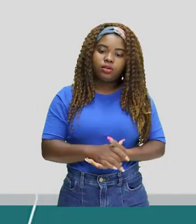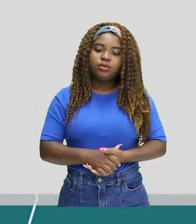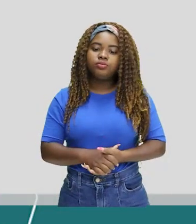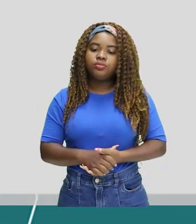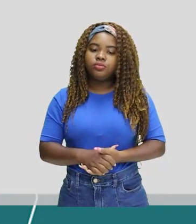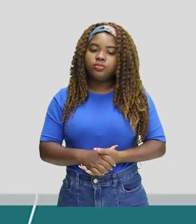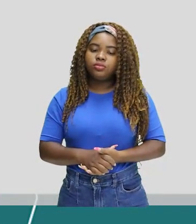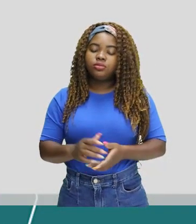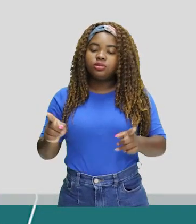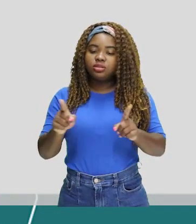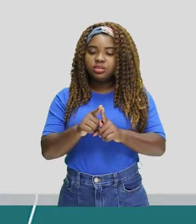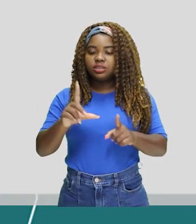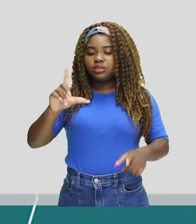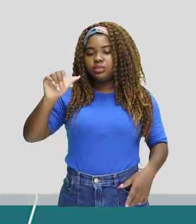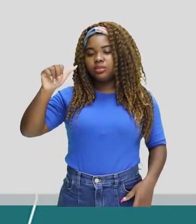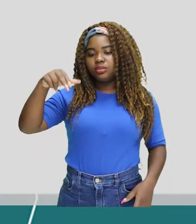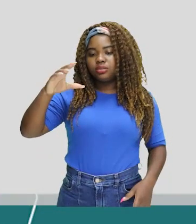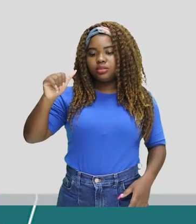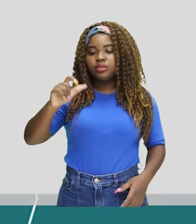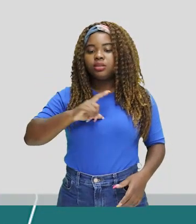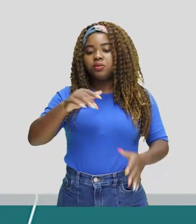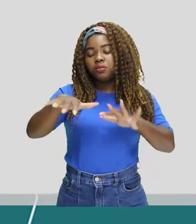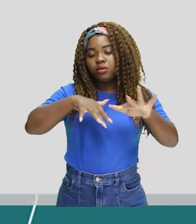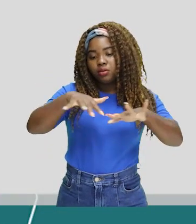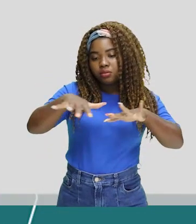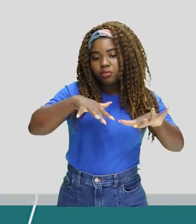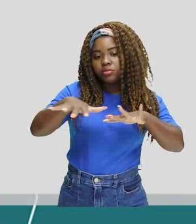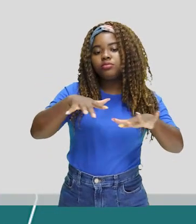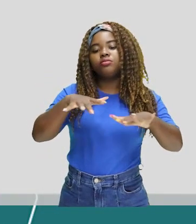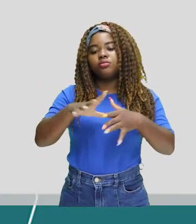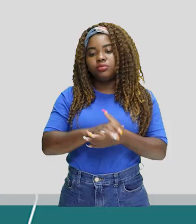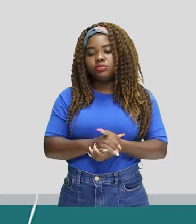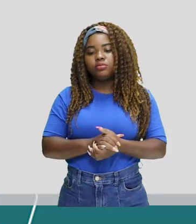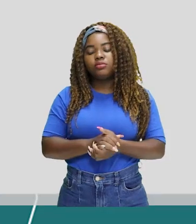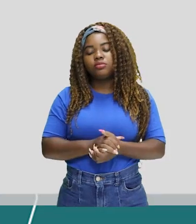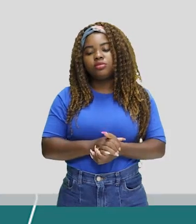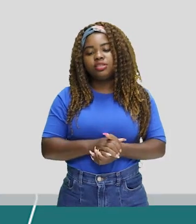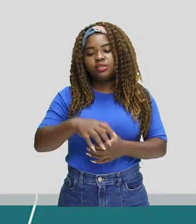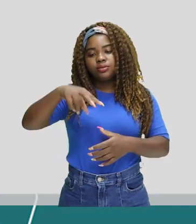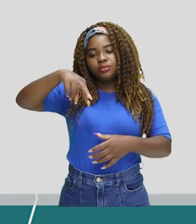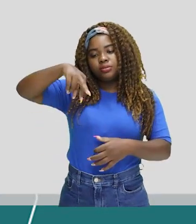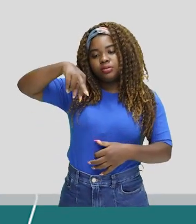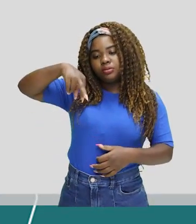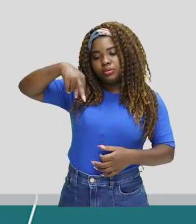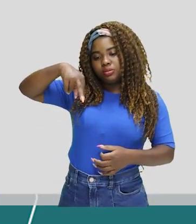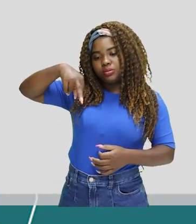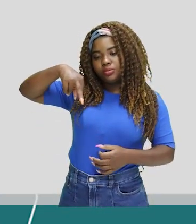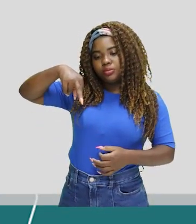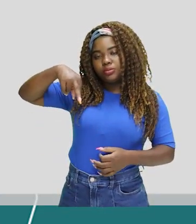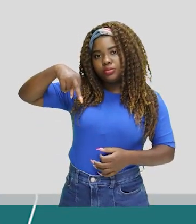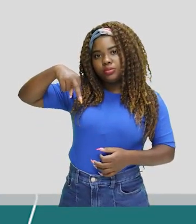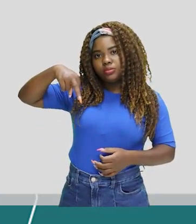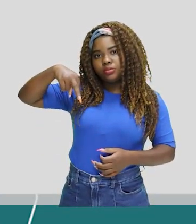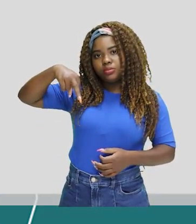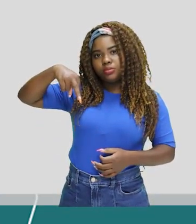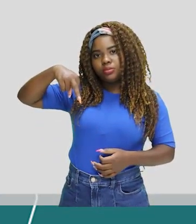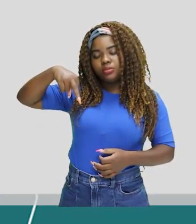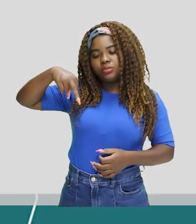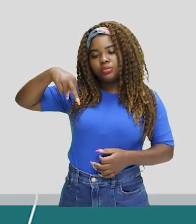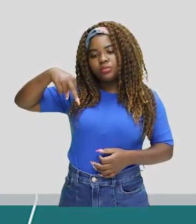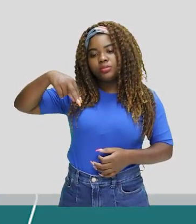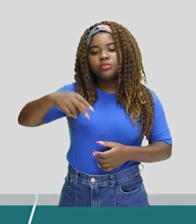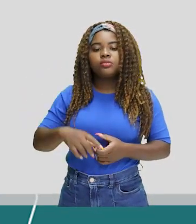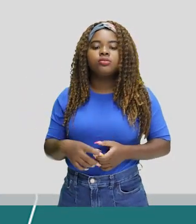O lançamento em si, há uma movimentação em efeito de desdobramento, partindo do quadril para o peito, em que o